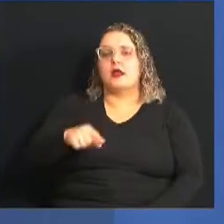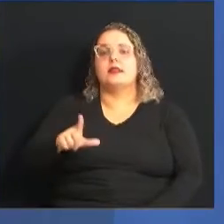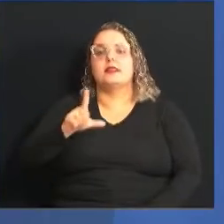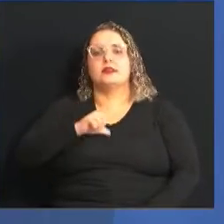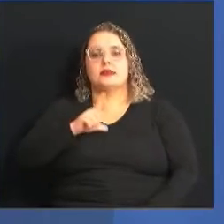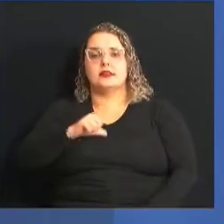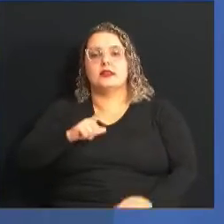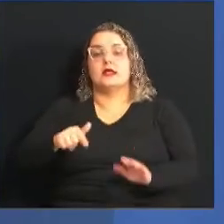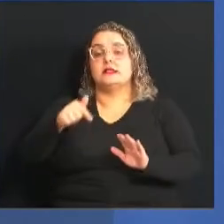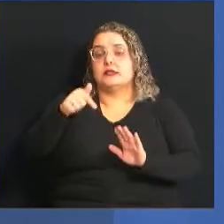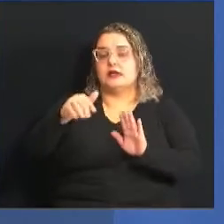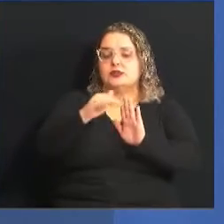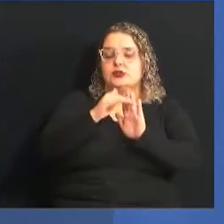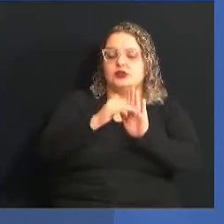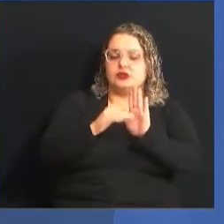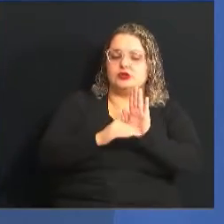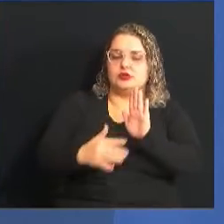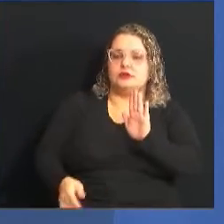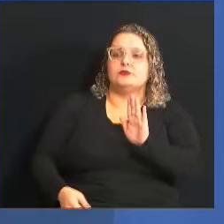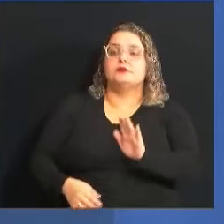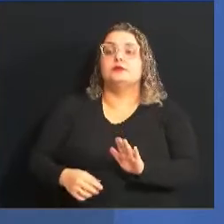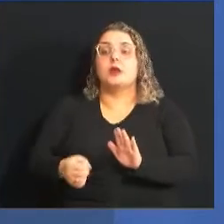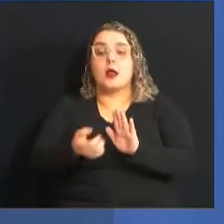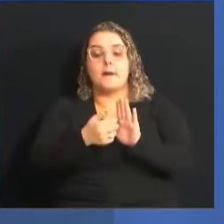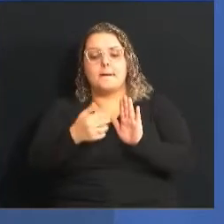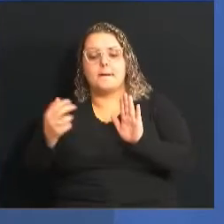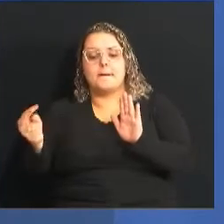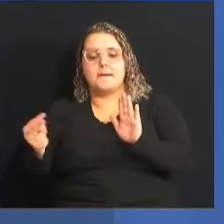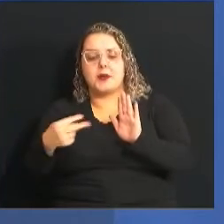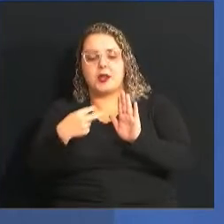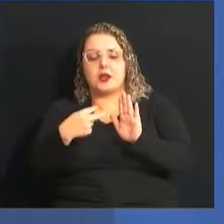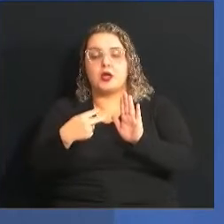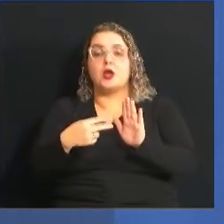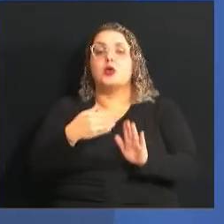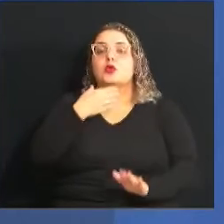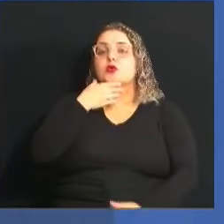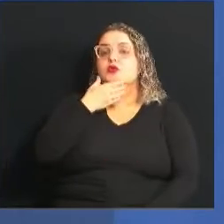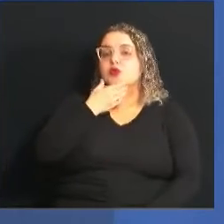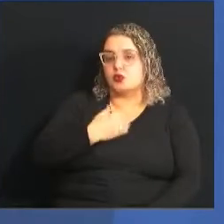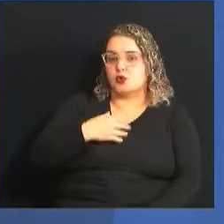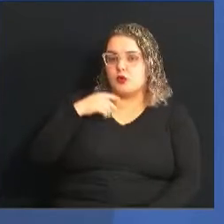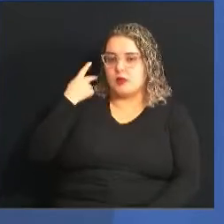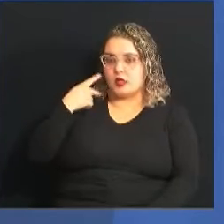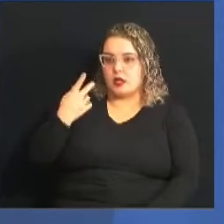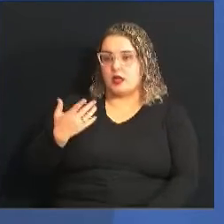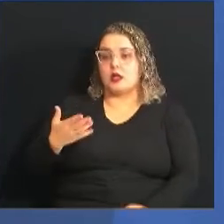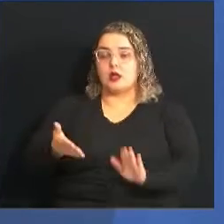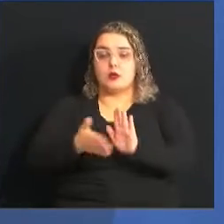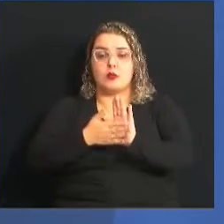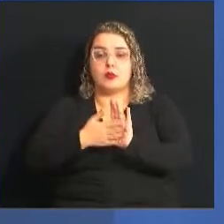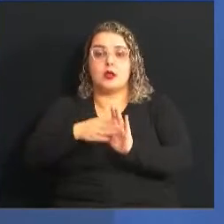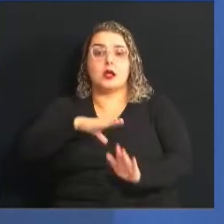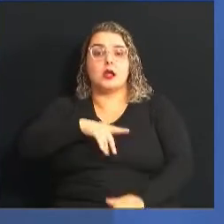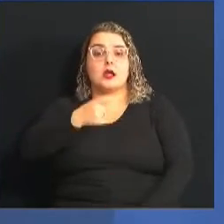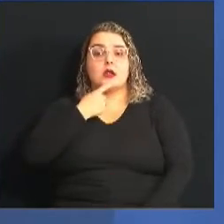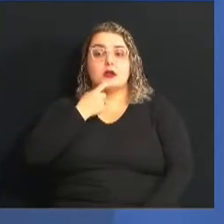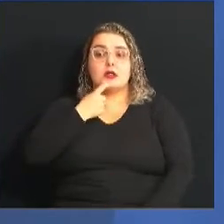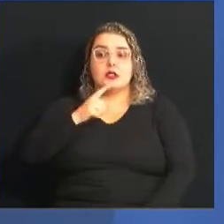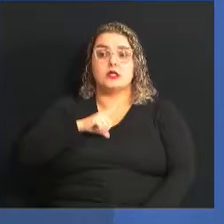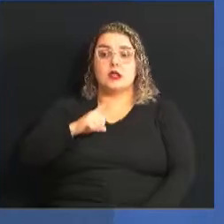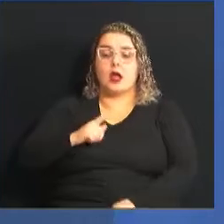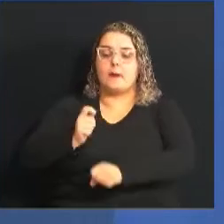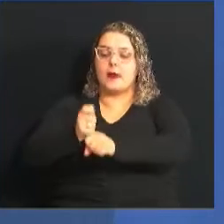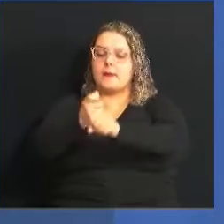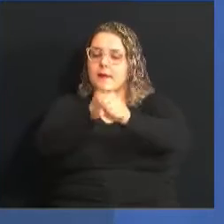projetos na pauta e o destaque está a proposta do vereador Carmo Luiz, que propõe aí que Campinas tenha um monumento